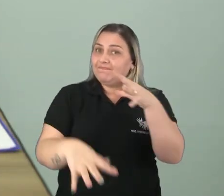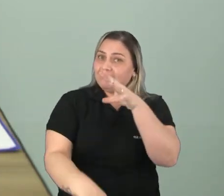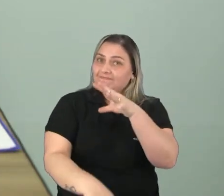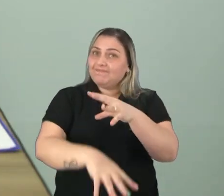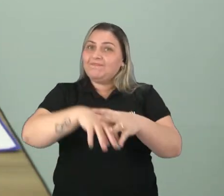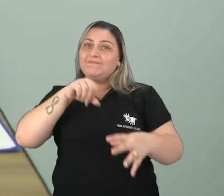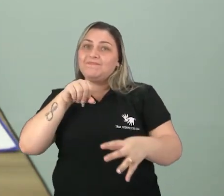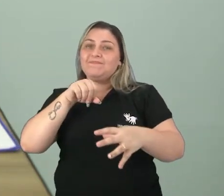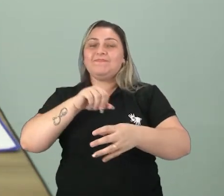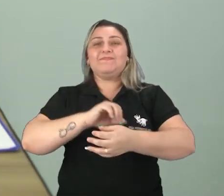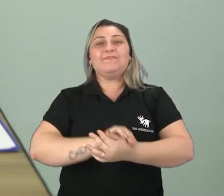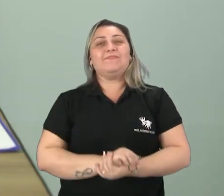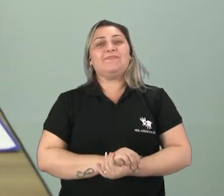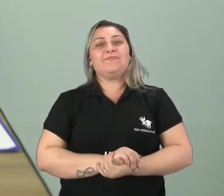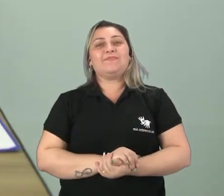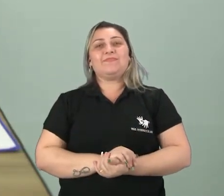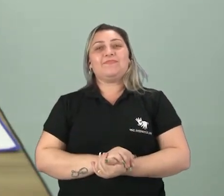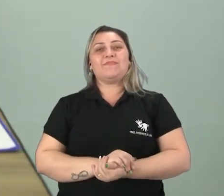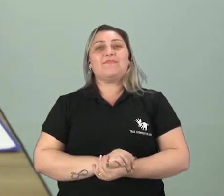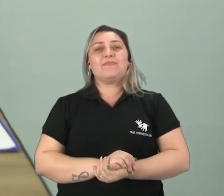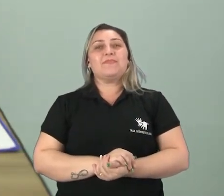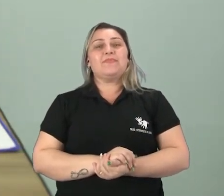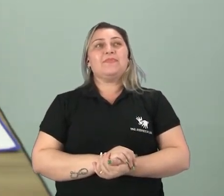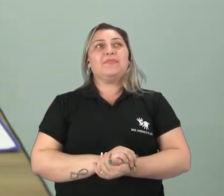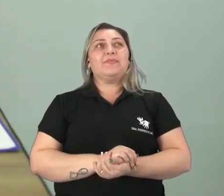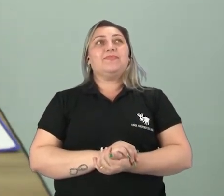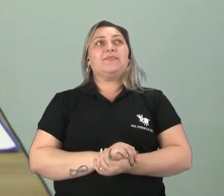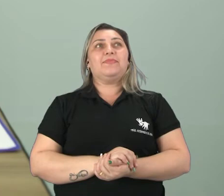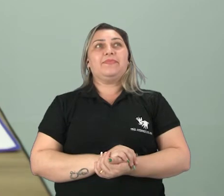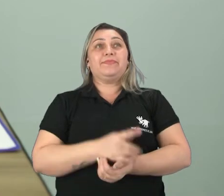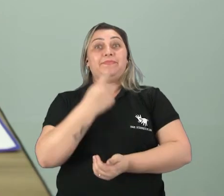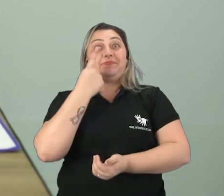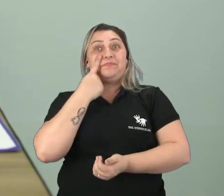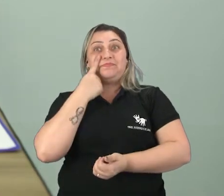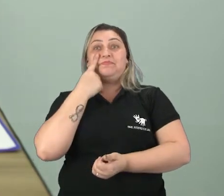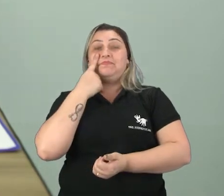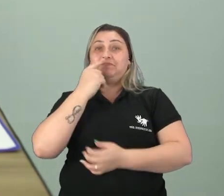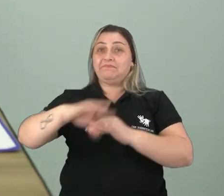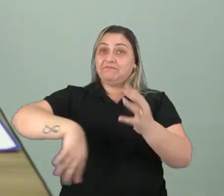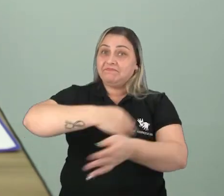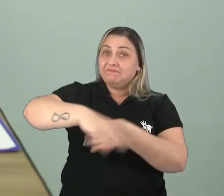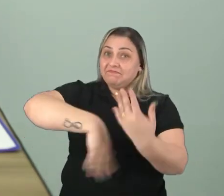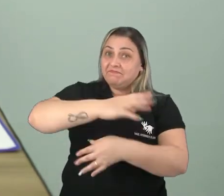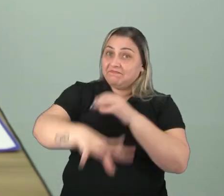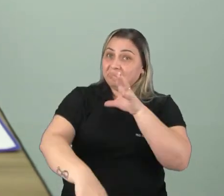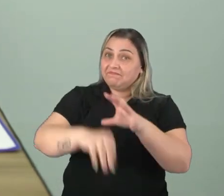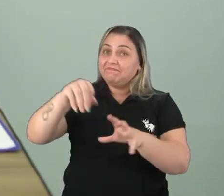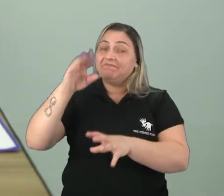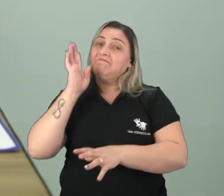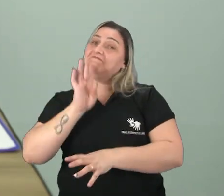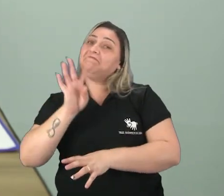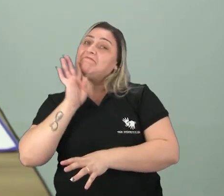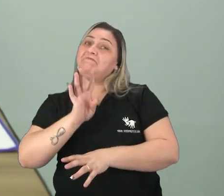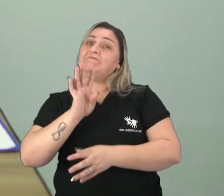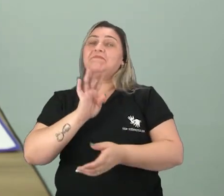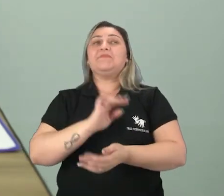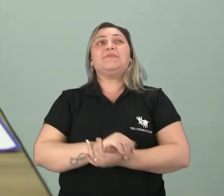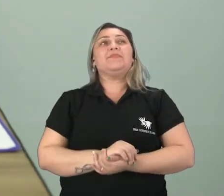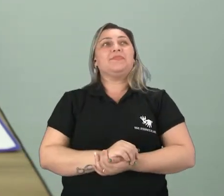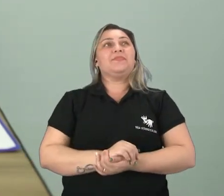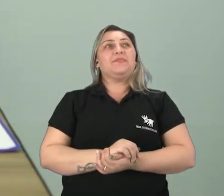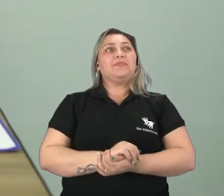lá dentro agora eu vou pegar com a minha mão deixa eu mexer aqui que eu quero pegar algo bem legal